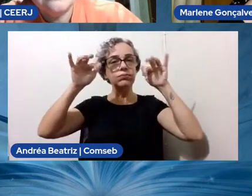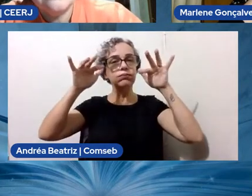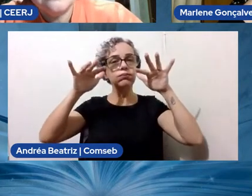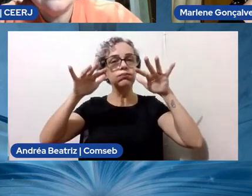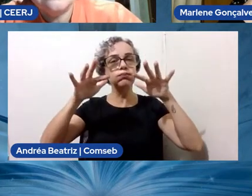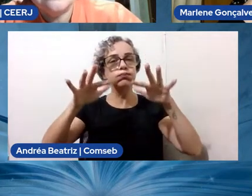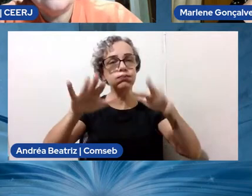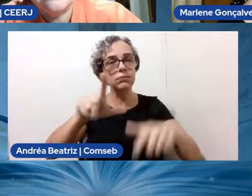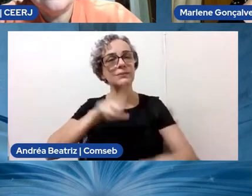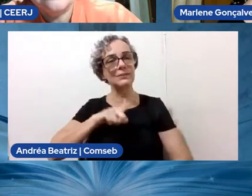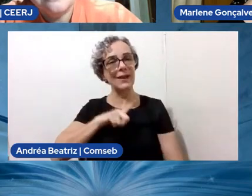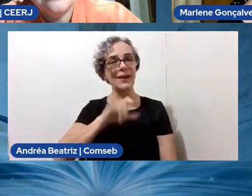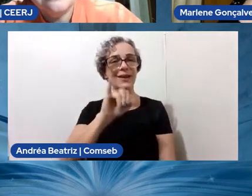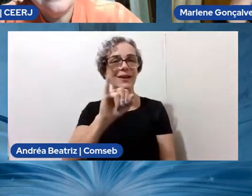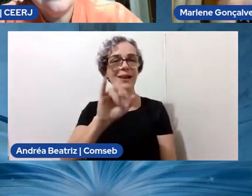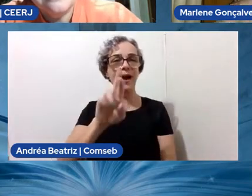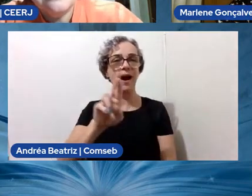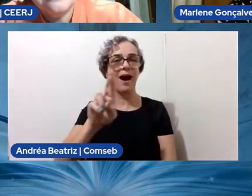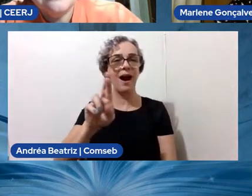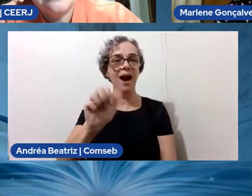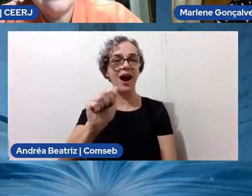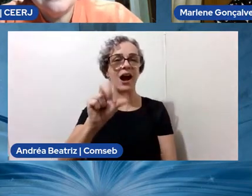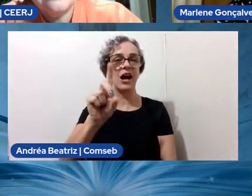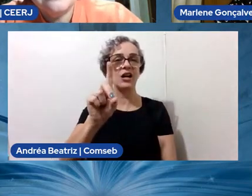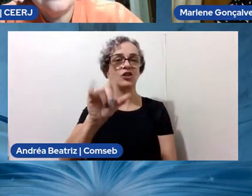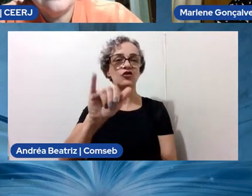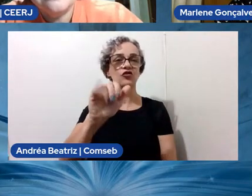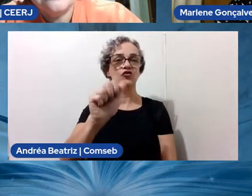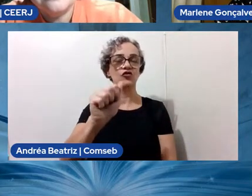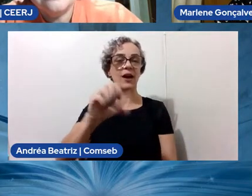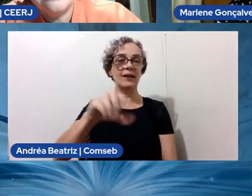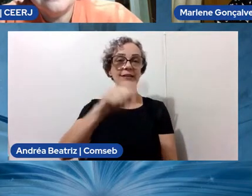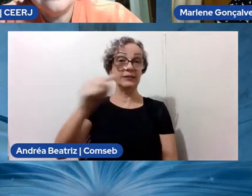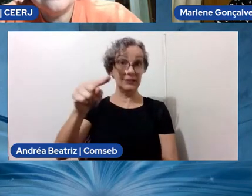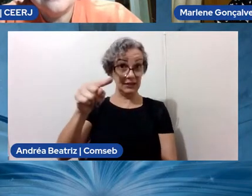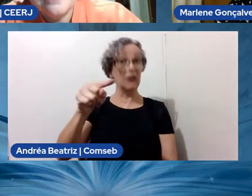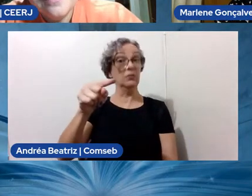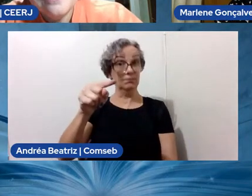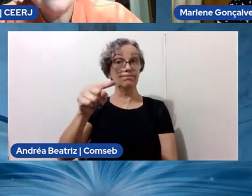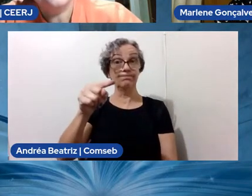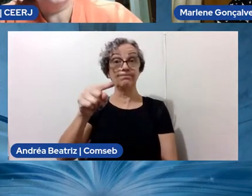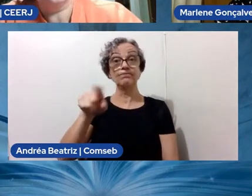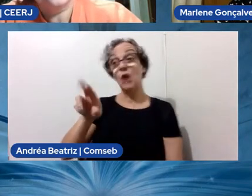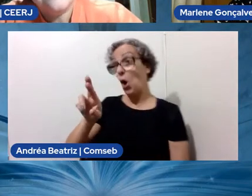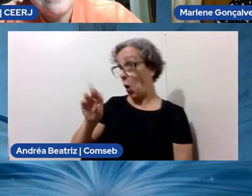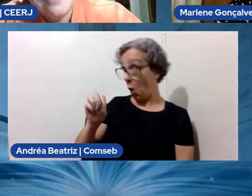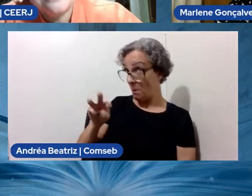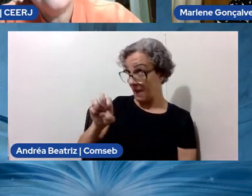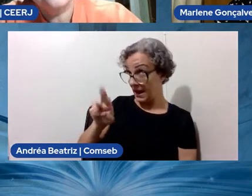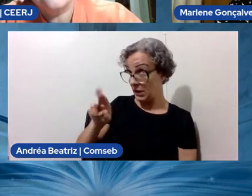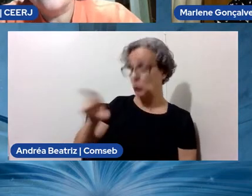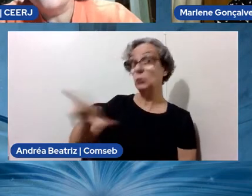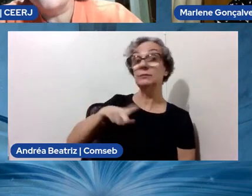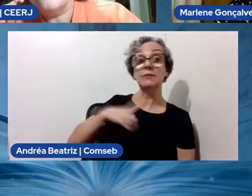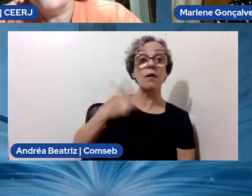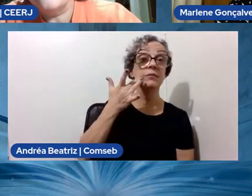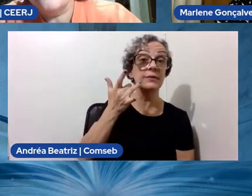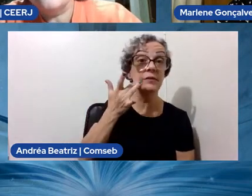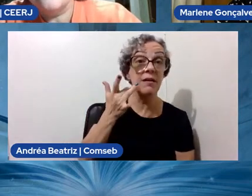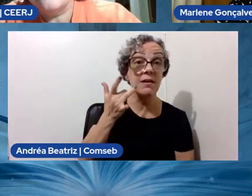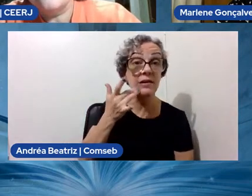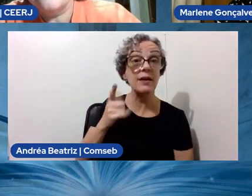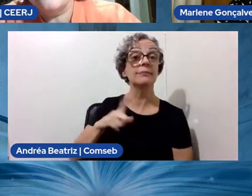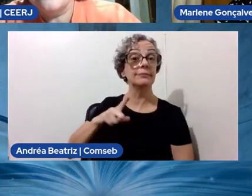onde a Marlene está, tem várias casas espíritas que fazem radiação. Romero está no Ceará também, não é? Tem várias